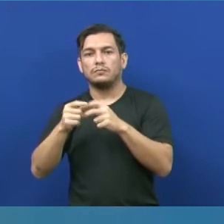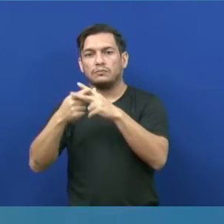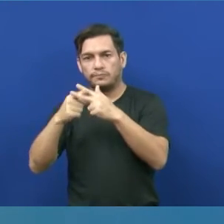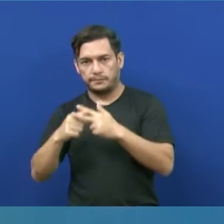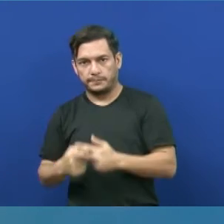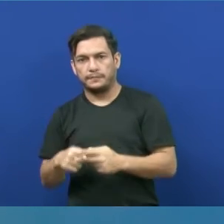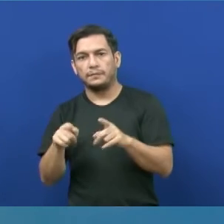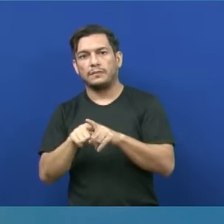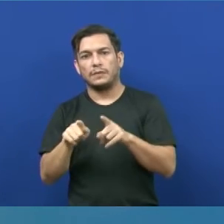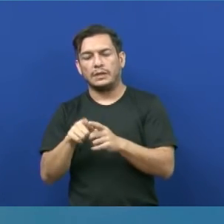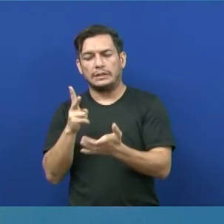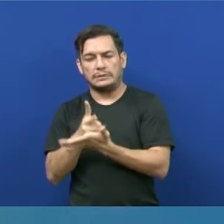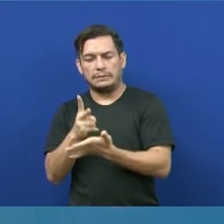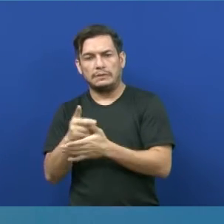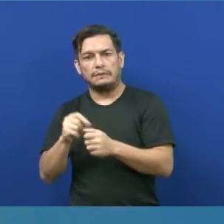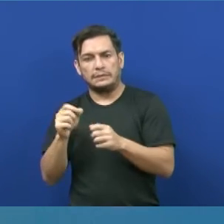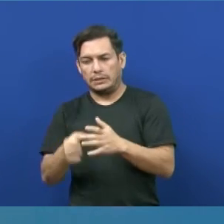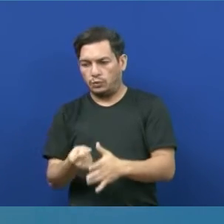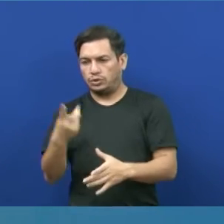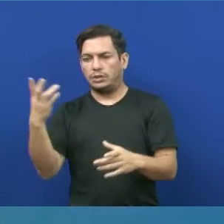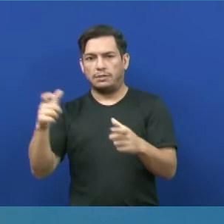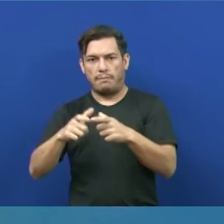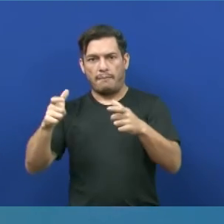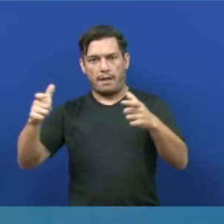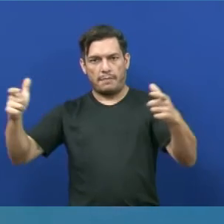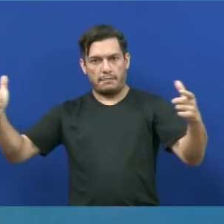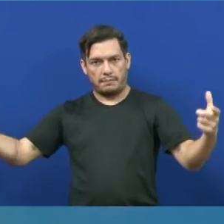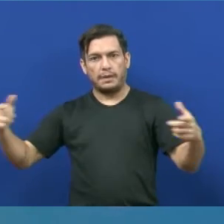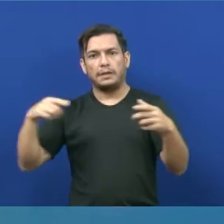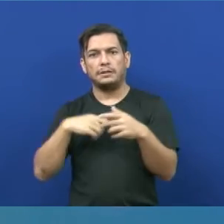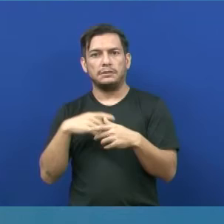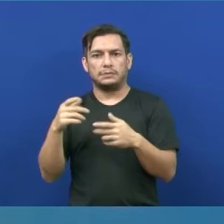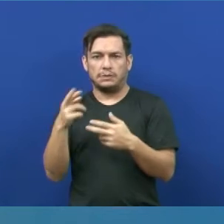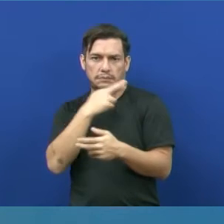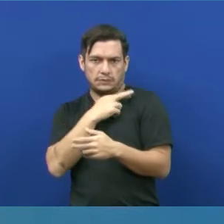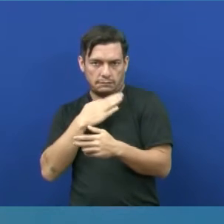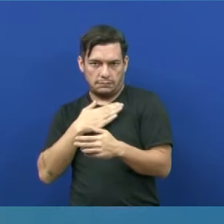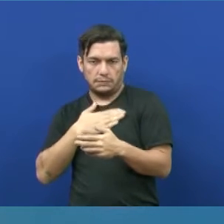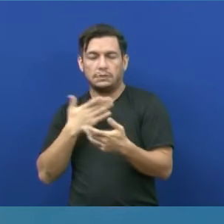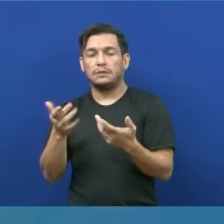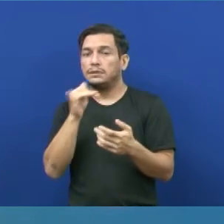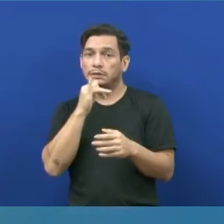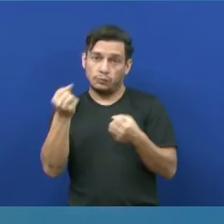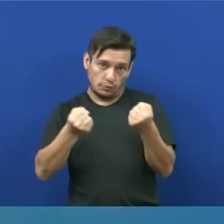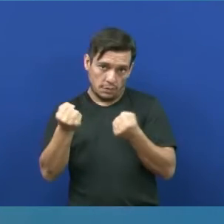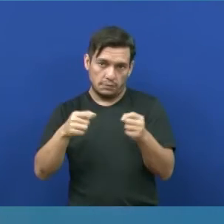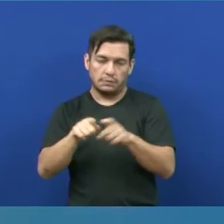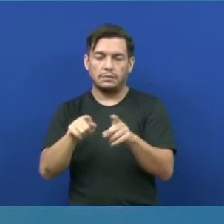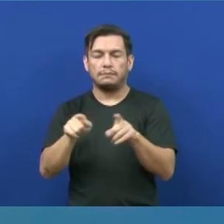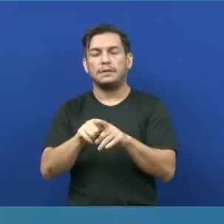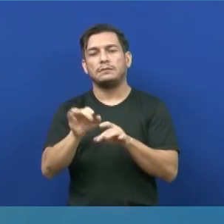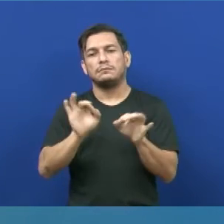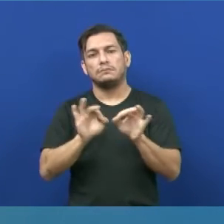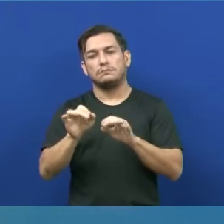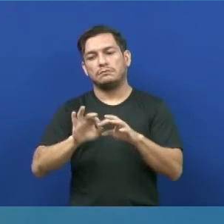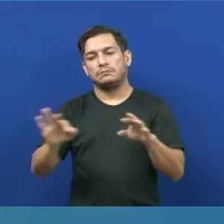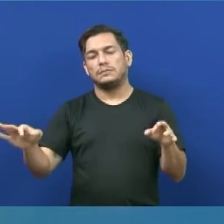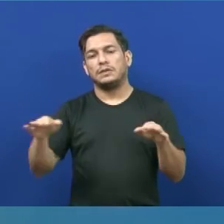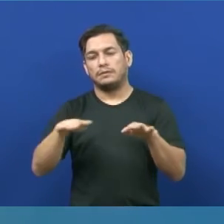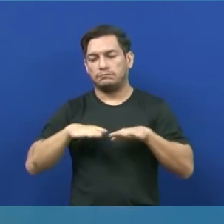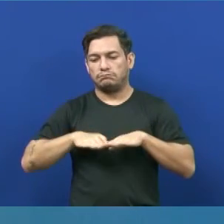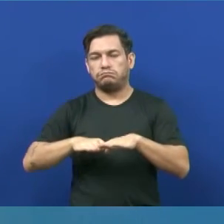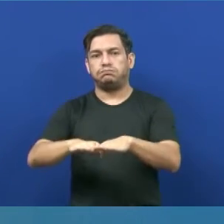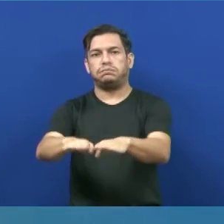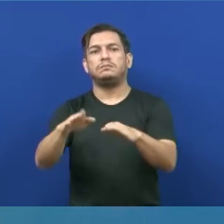em série, ou seja, sempre ia fazer em grande quantidade a produção que ele estivesse fazendo, a exemplo do carro, e produzir em uma linha de montagem, que é como se fosse uma